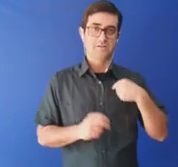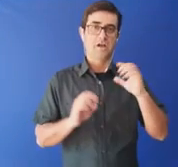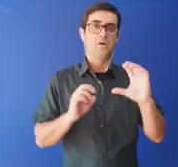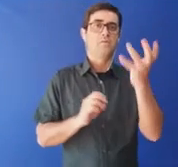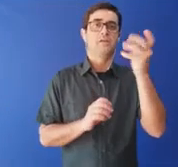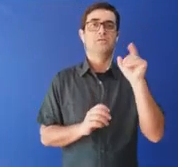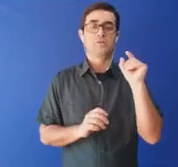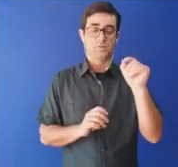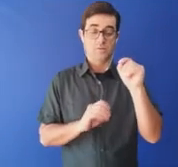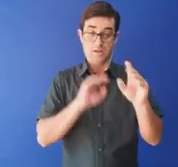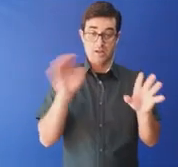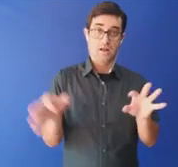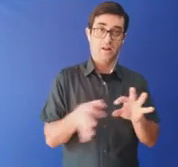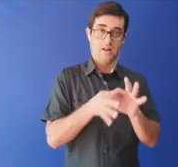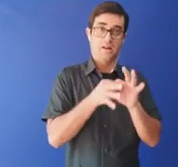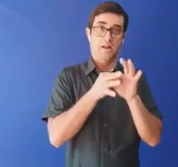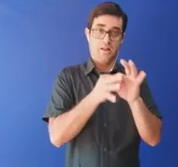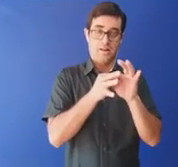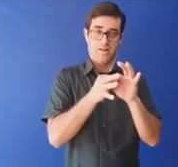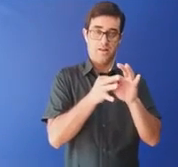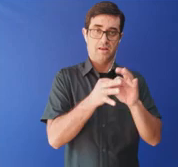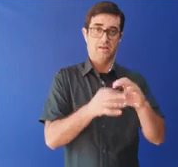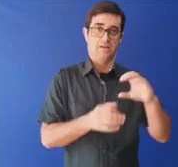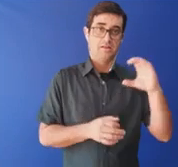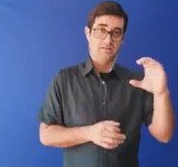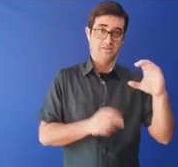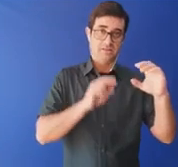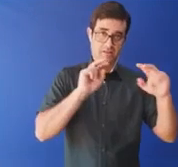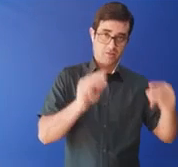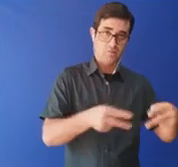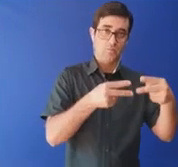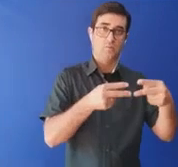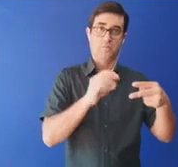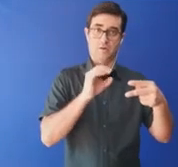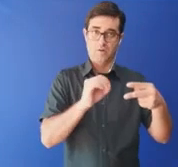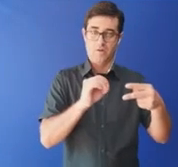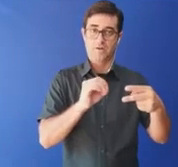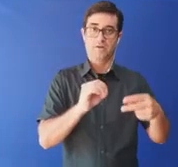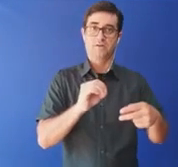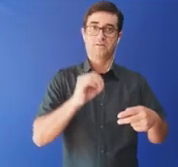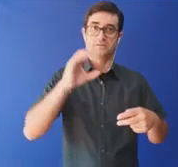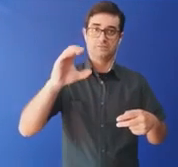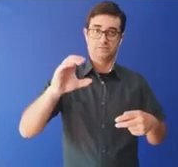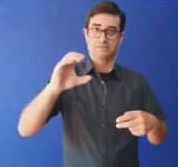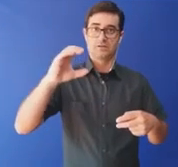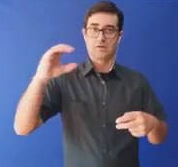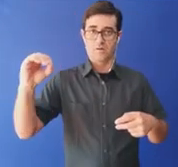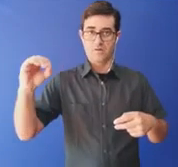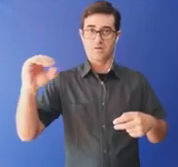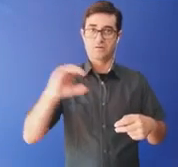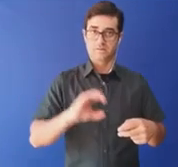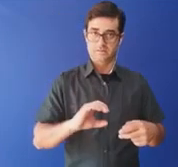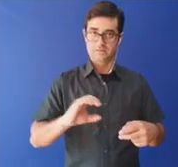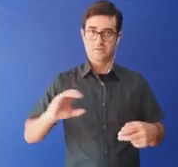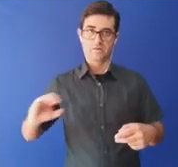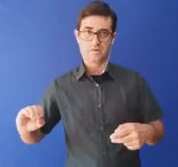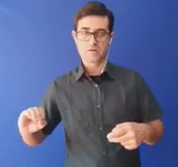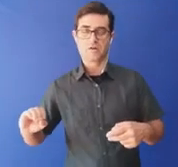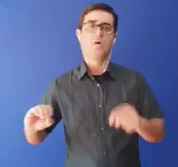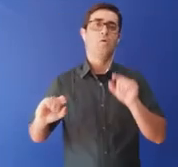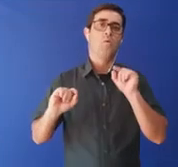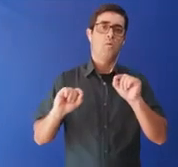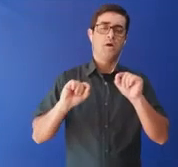acontece? Quando eu falei que da ligação do carboxilato era C-O, CO, CO. Por que eu sei que